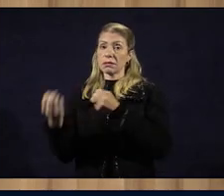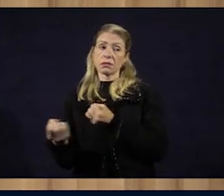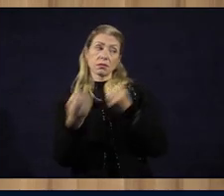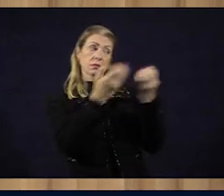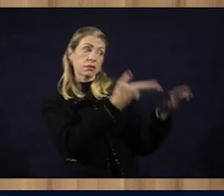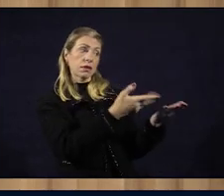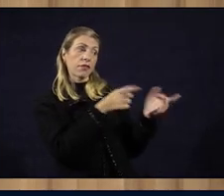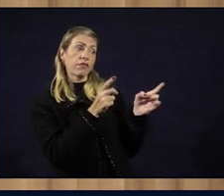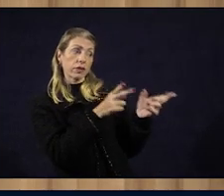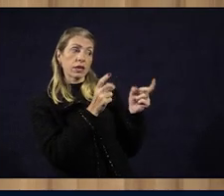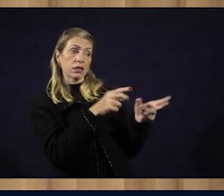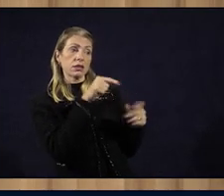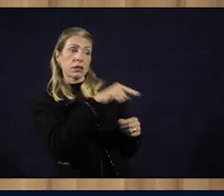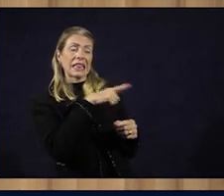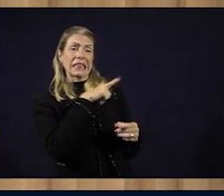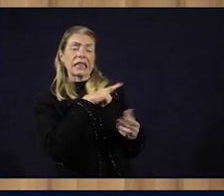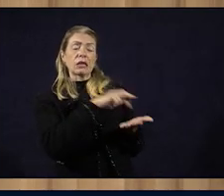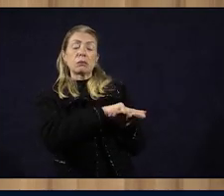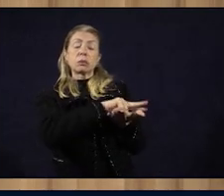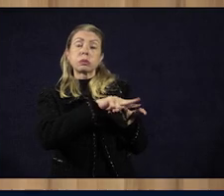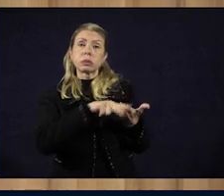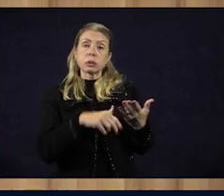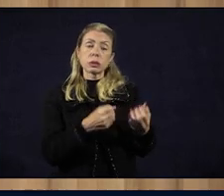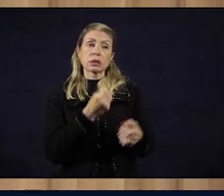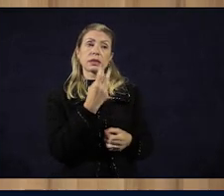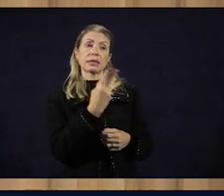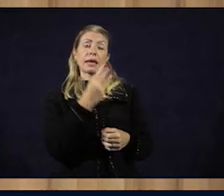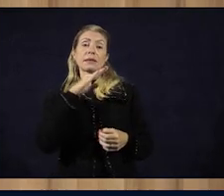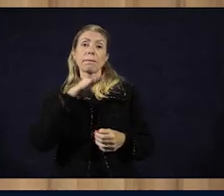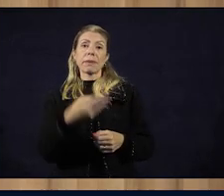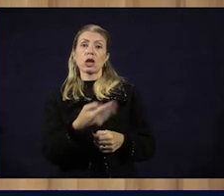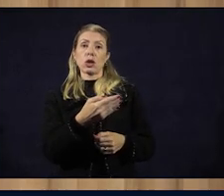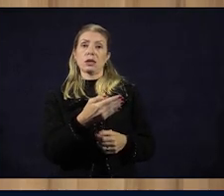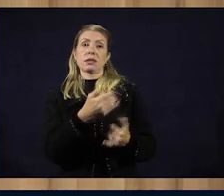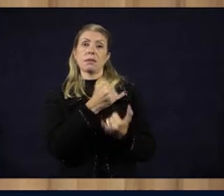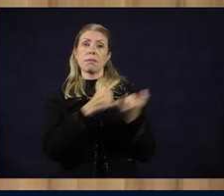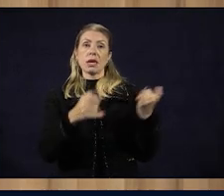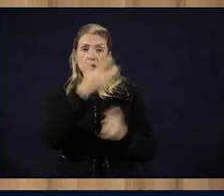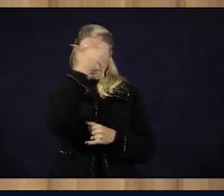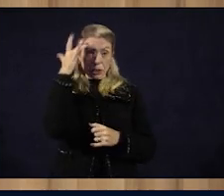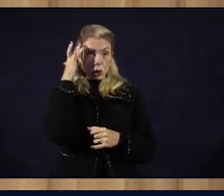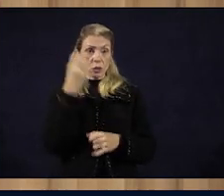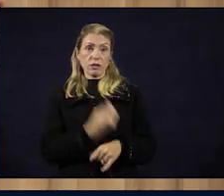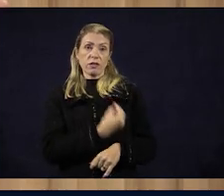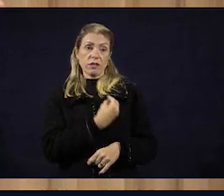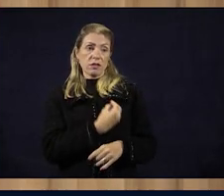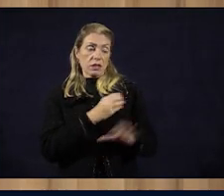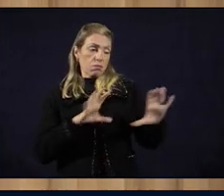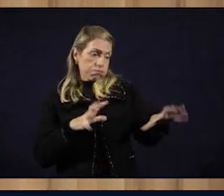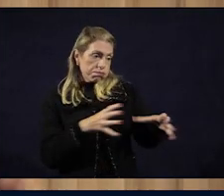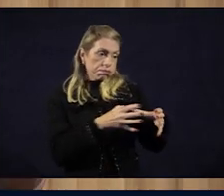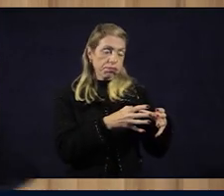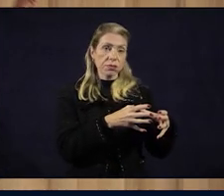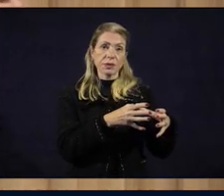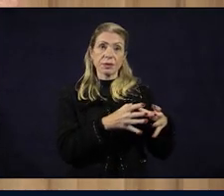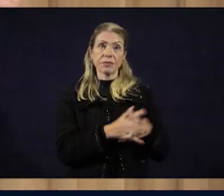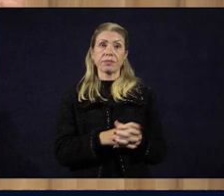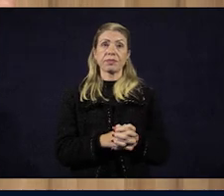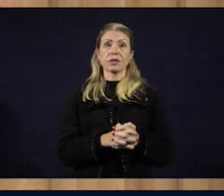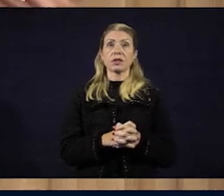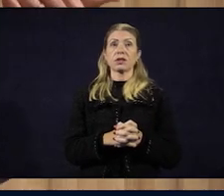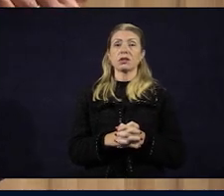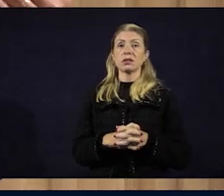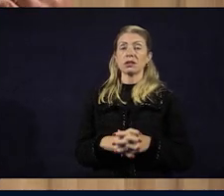que tem uma concentração gigantesca de 3 bilhões e meio de pessoas vivendo de forma bastante concentrada. E aí a